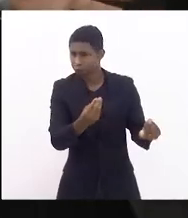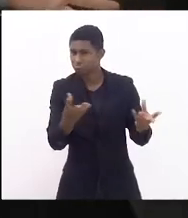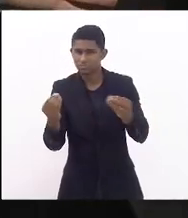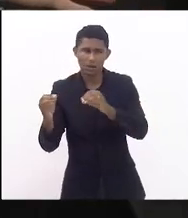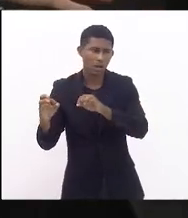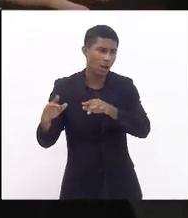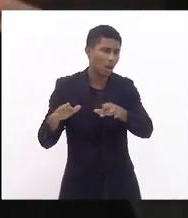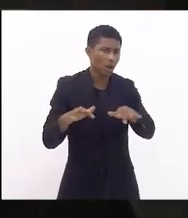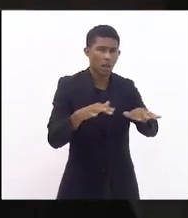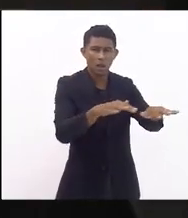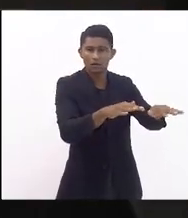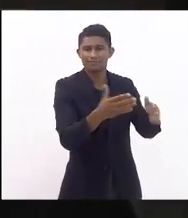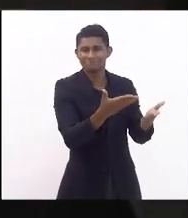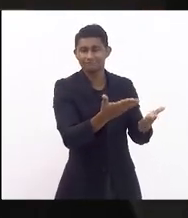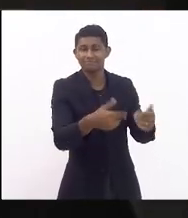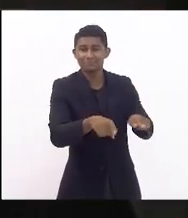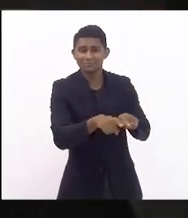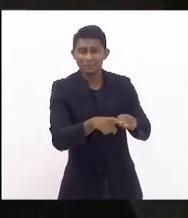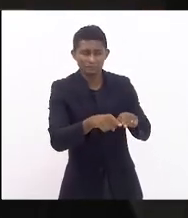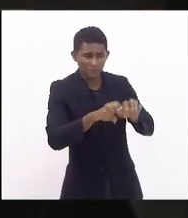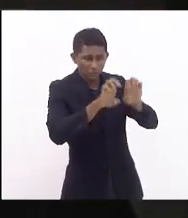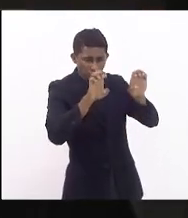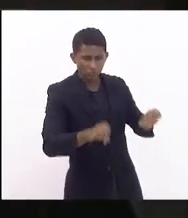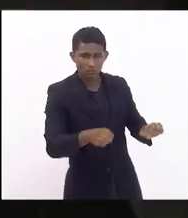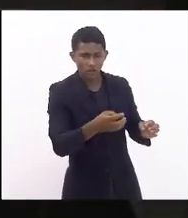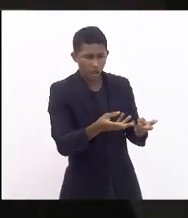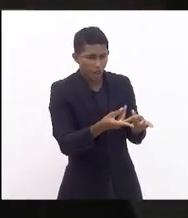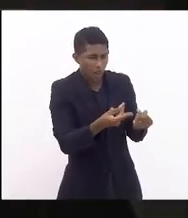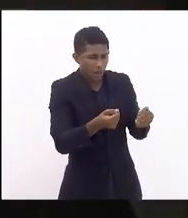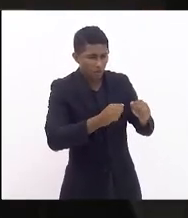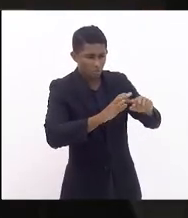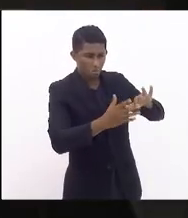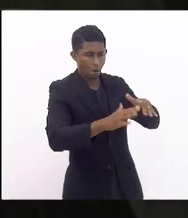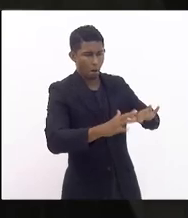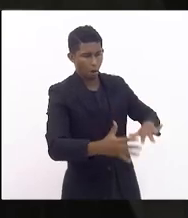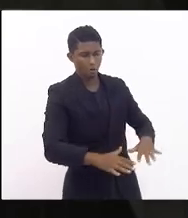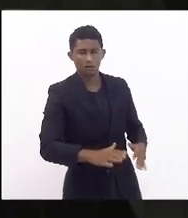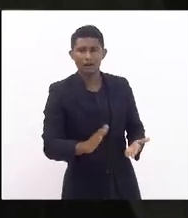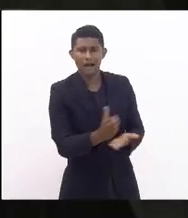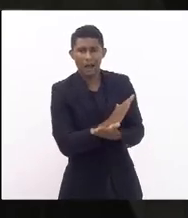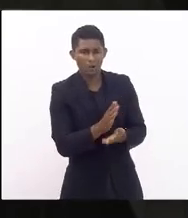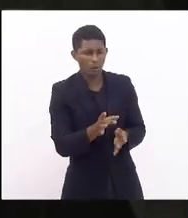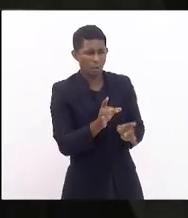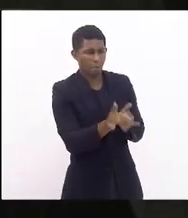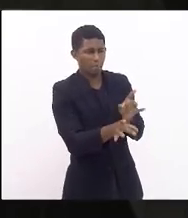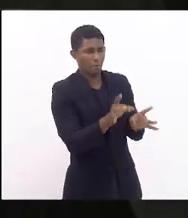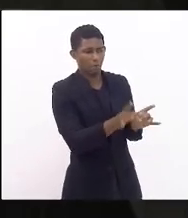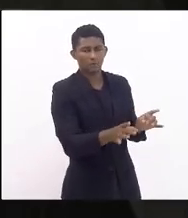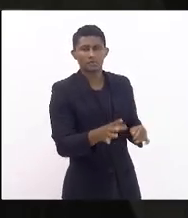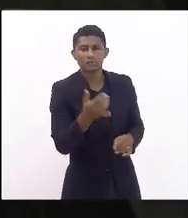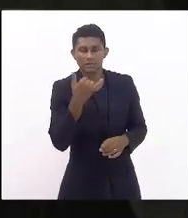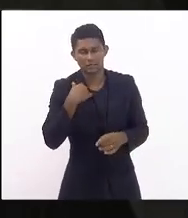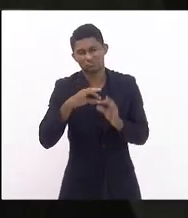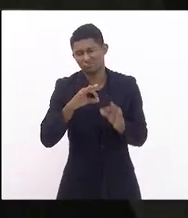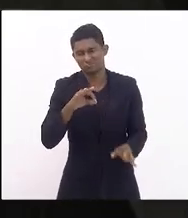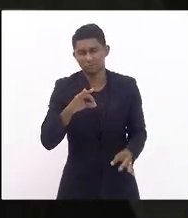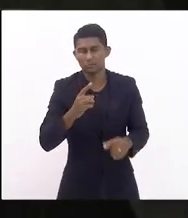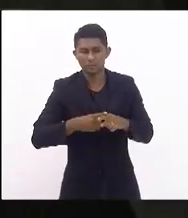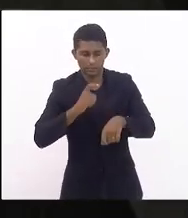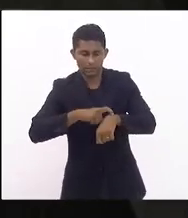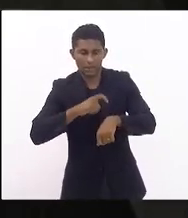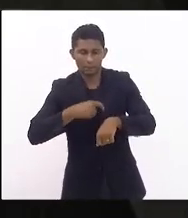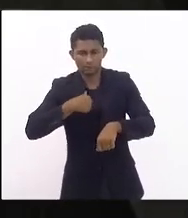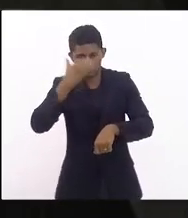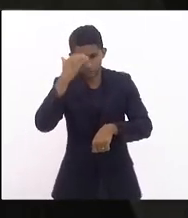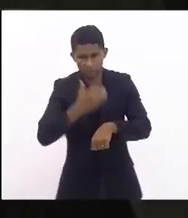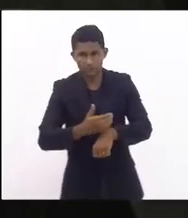estações se deteriorando. Algumas estações estão praticamente abandonadas. Eu não vou prolongar, porque meu tempo já acabou, mas é muito